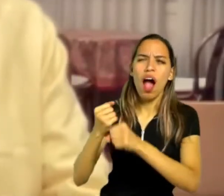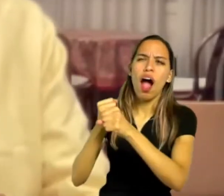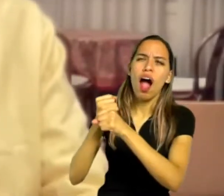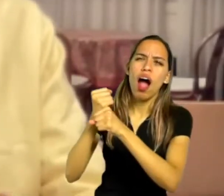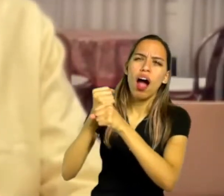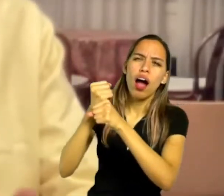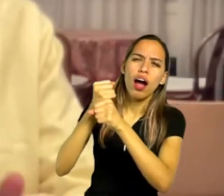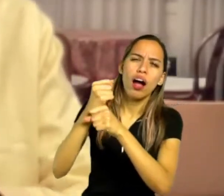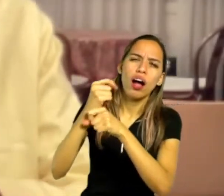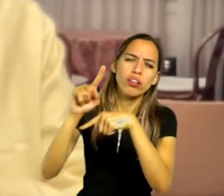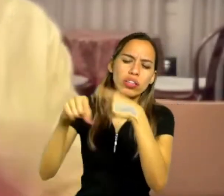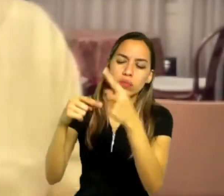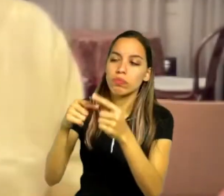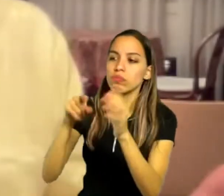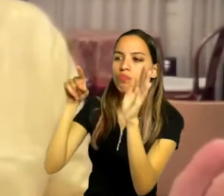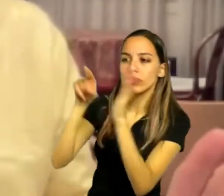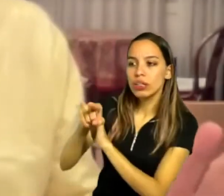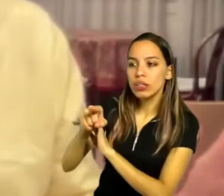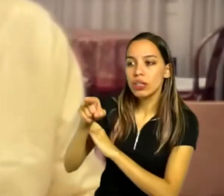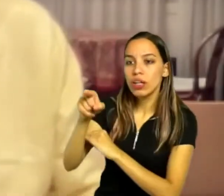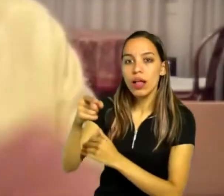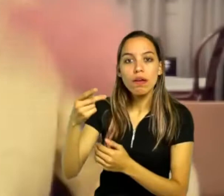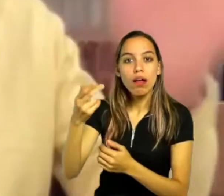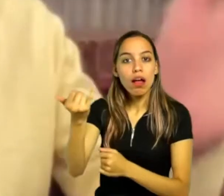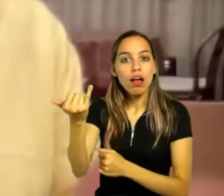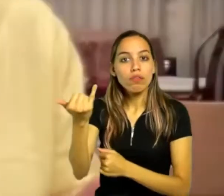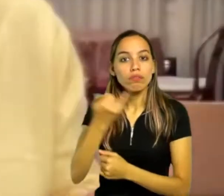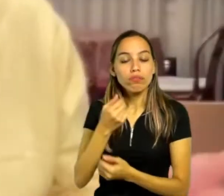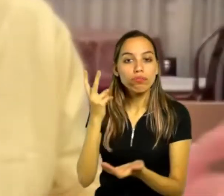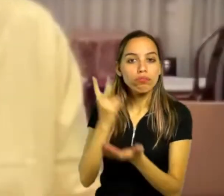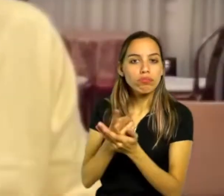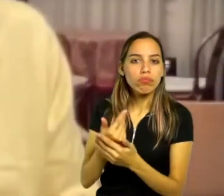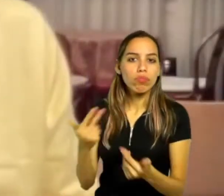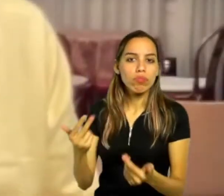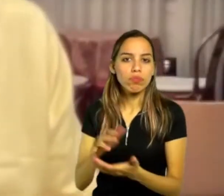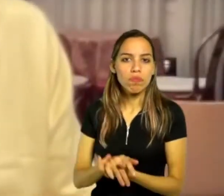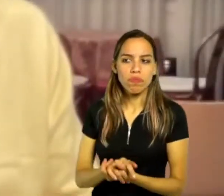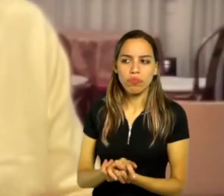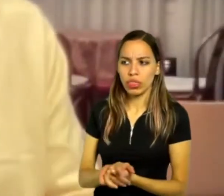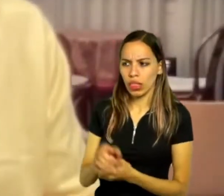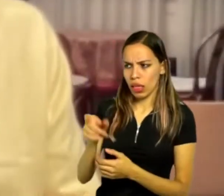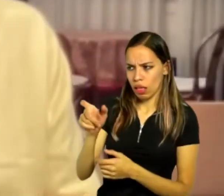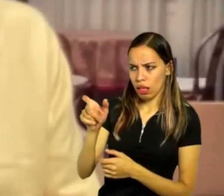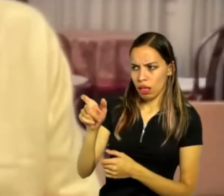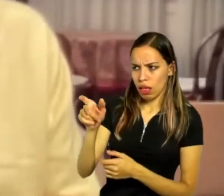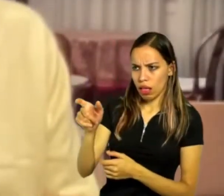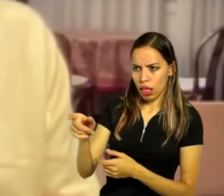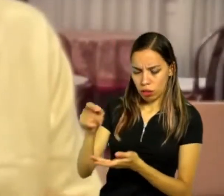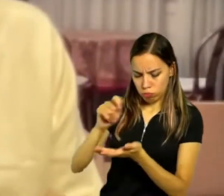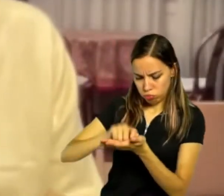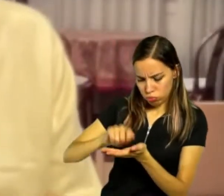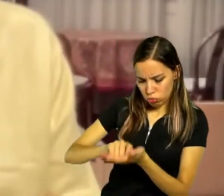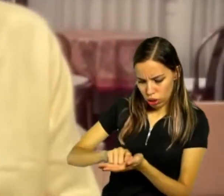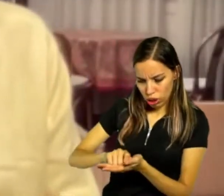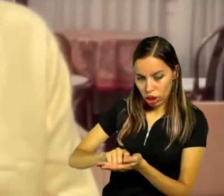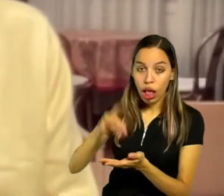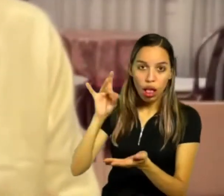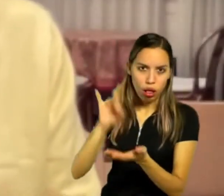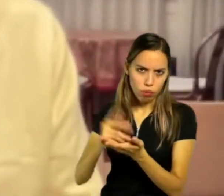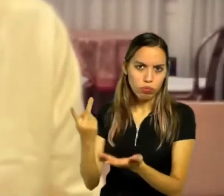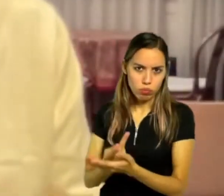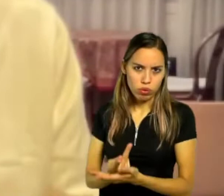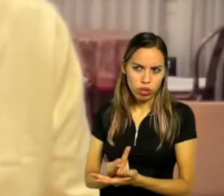está ali é o que aconteceu aquilo. O que mais aconteceu, não sei, mas o que está ali é o que aconteceu mesmo, na